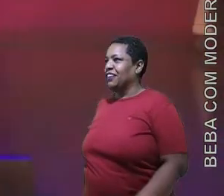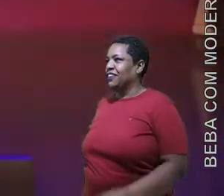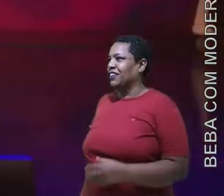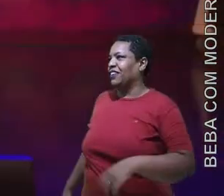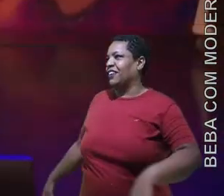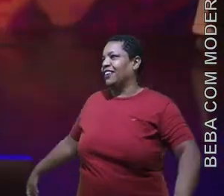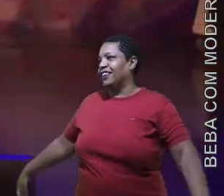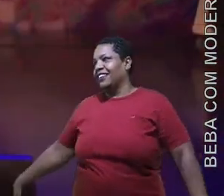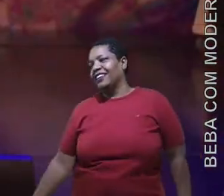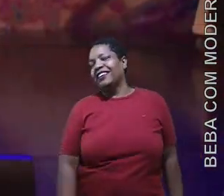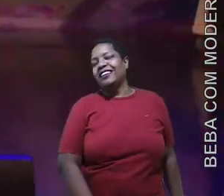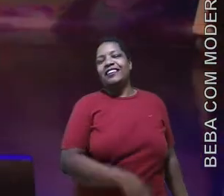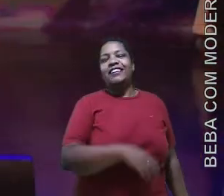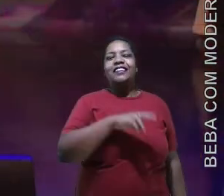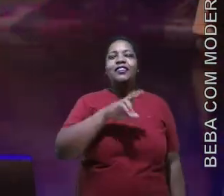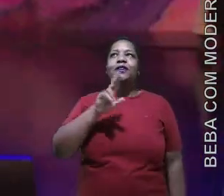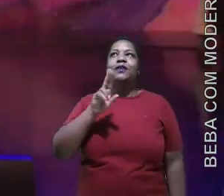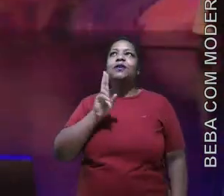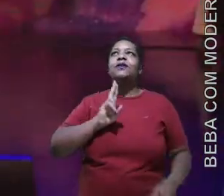G1